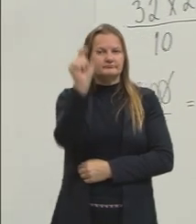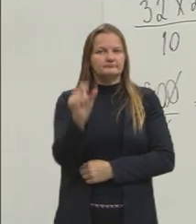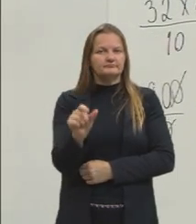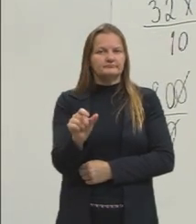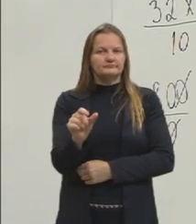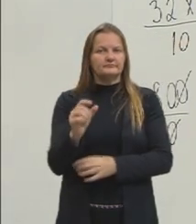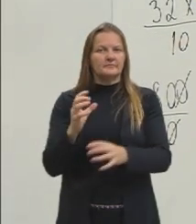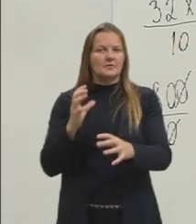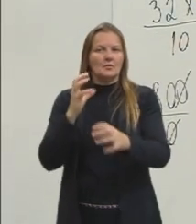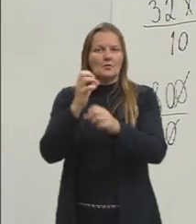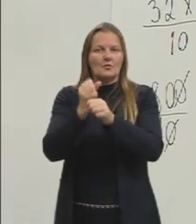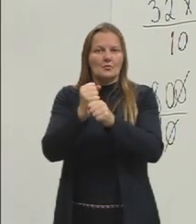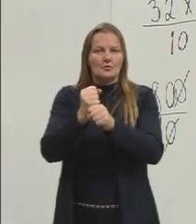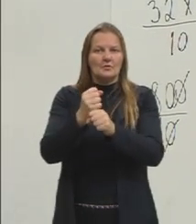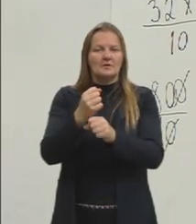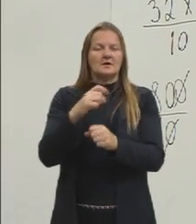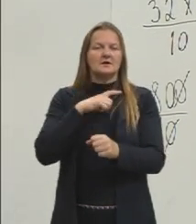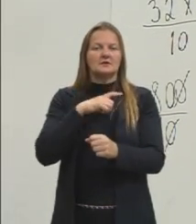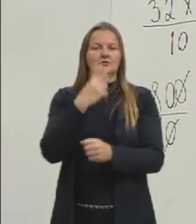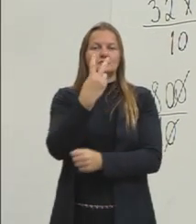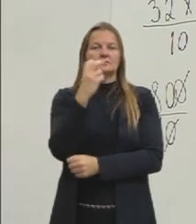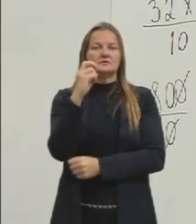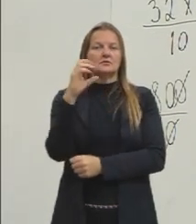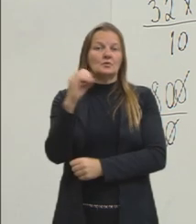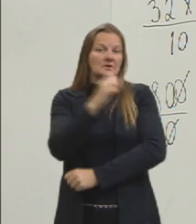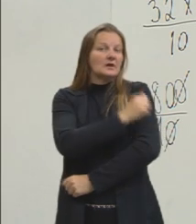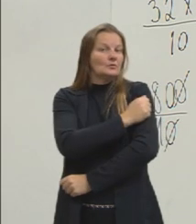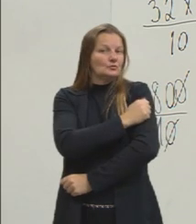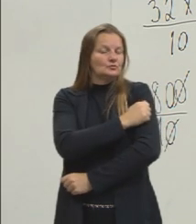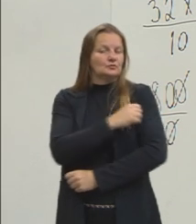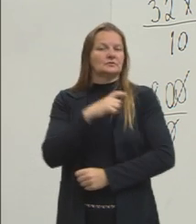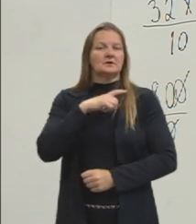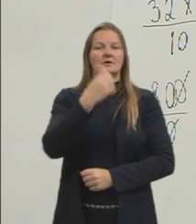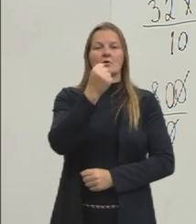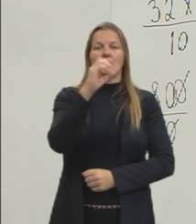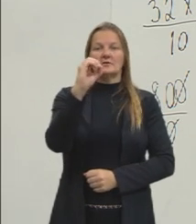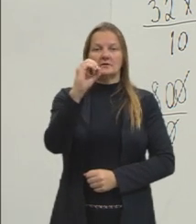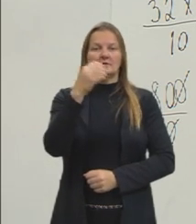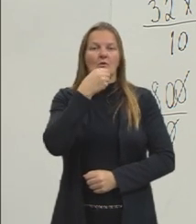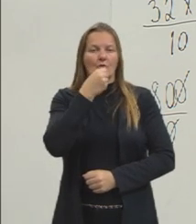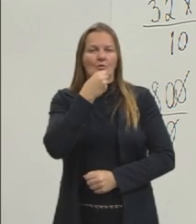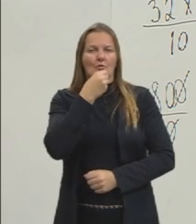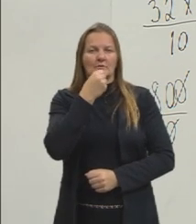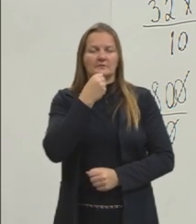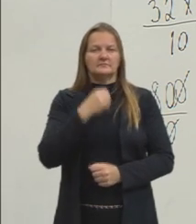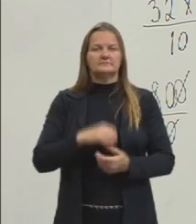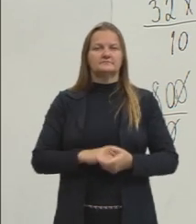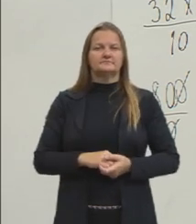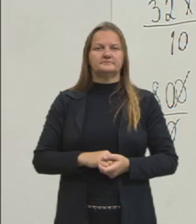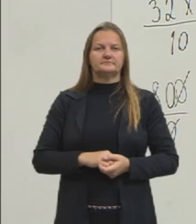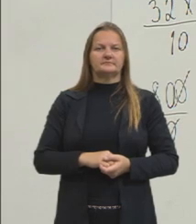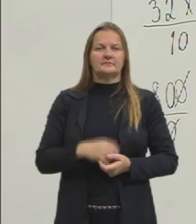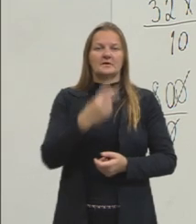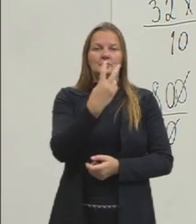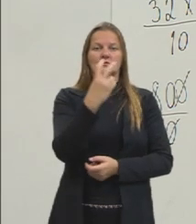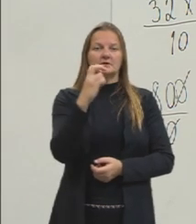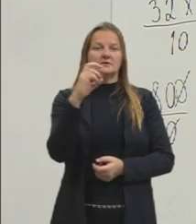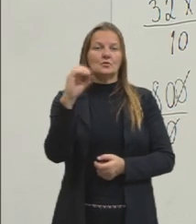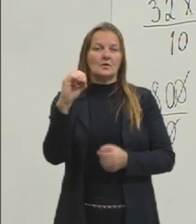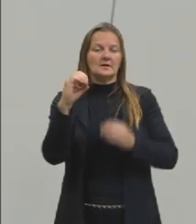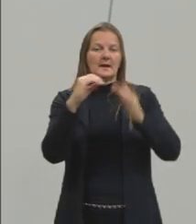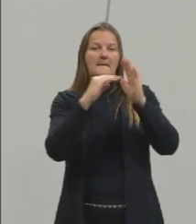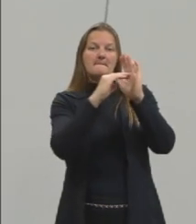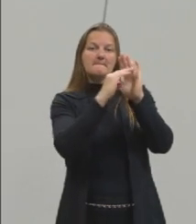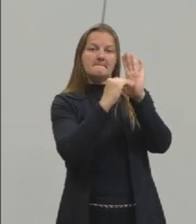250 e nós temos 80 homens então nós podemos deduzir que pegando Total menos a quantidade de